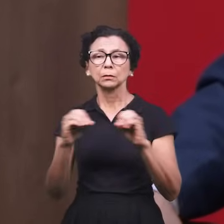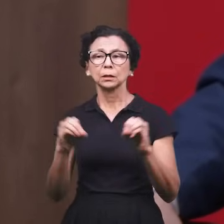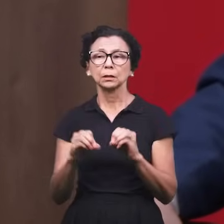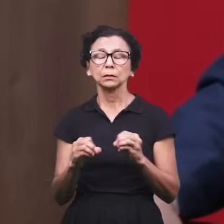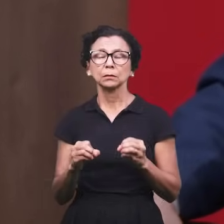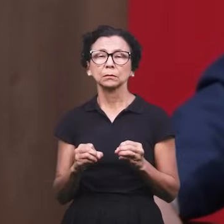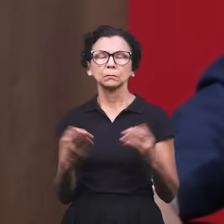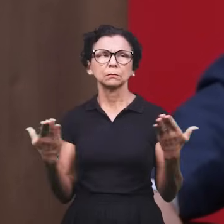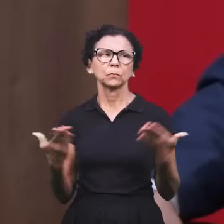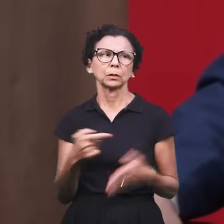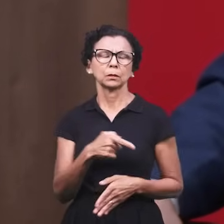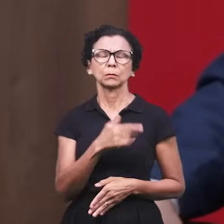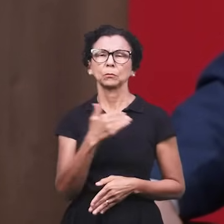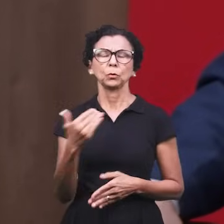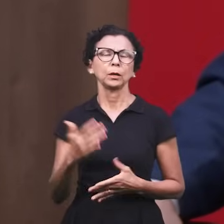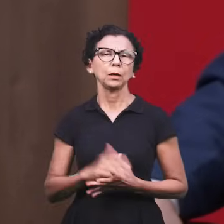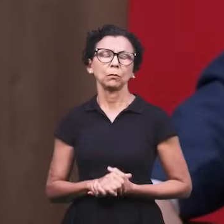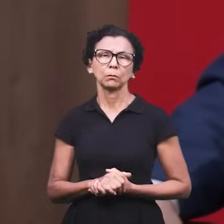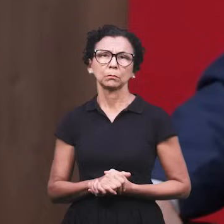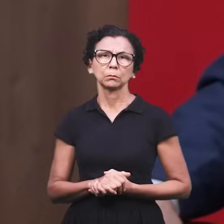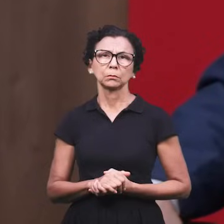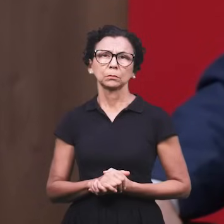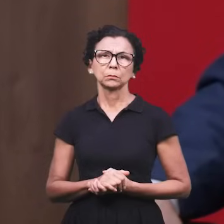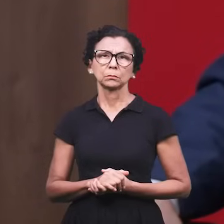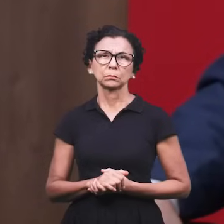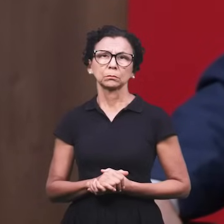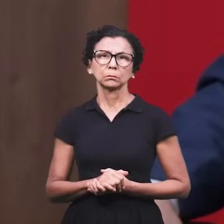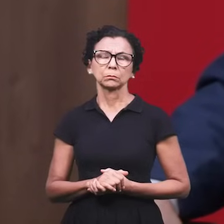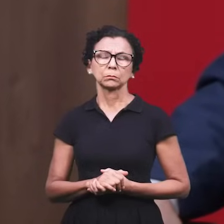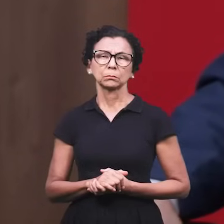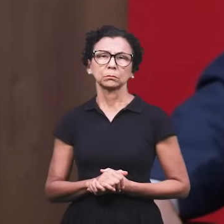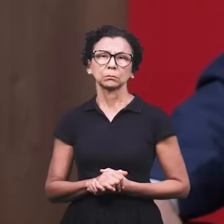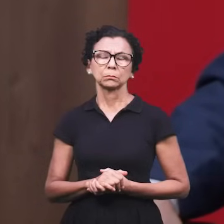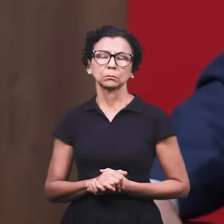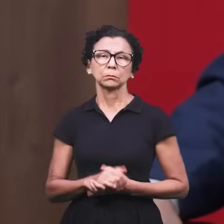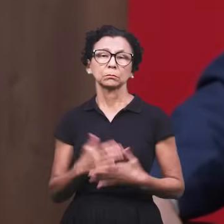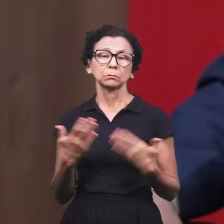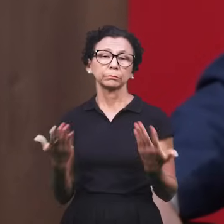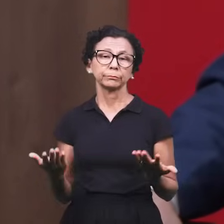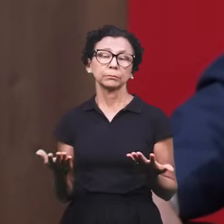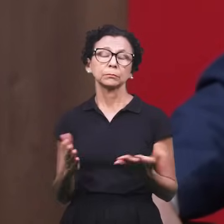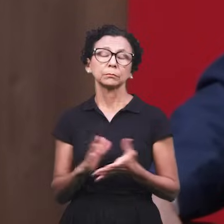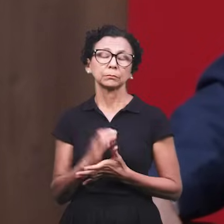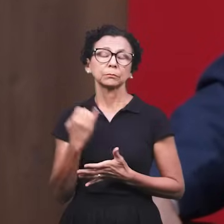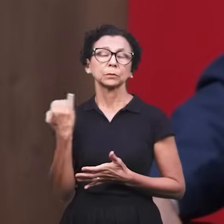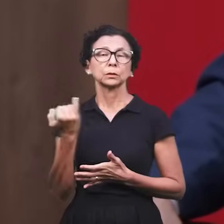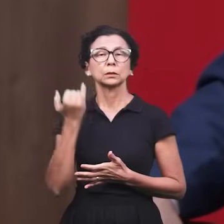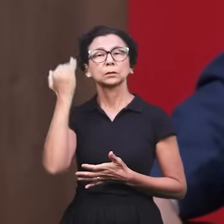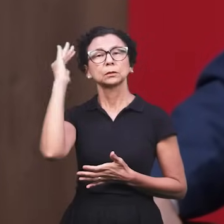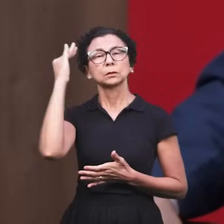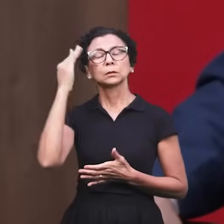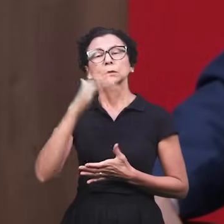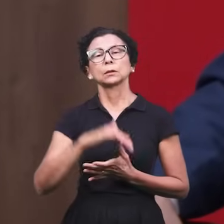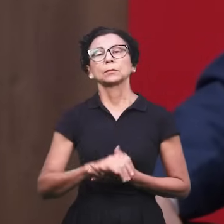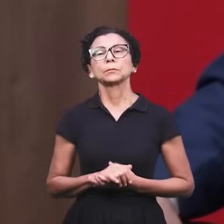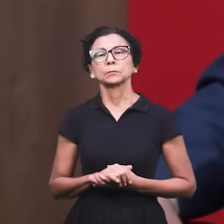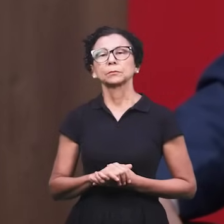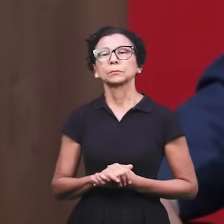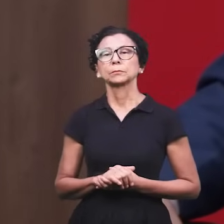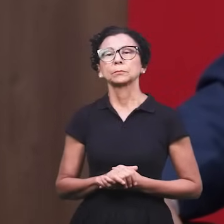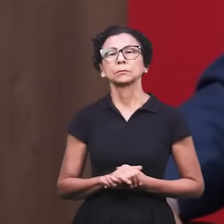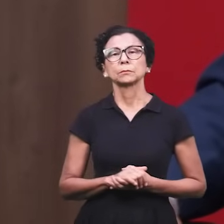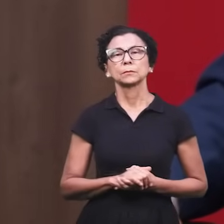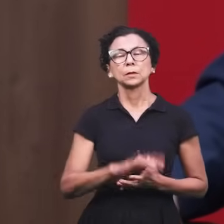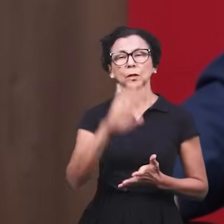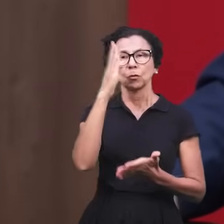olha, eu irei a ela e ela não virá a mim. Então é muito importante nós entendermos isso. Uma mente firme no Senhor é